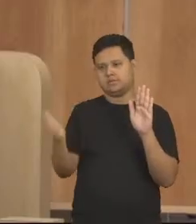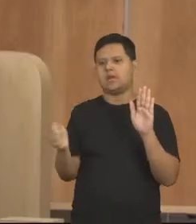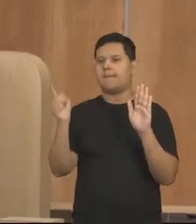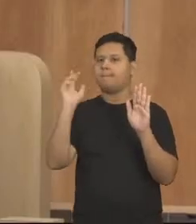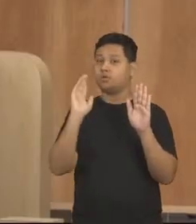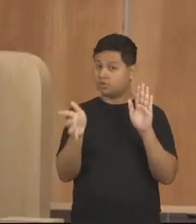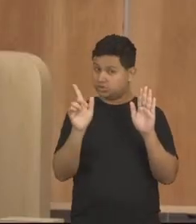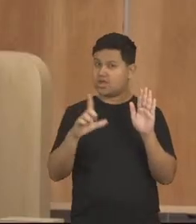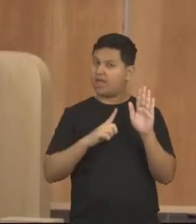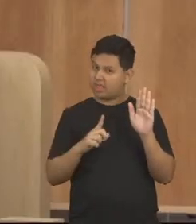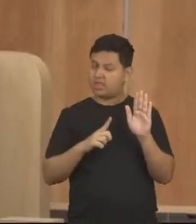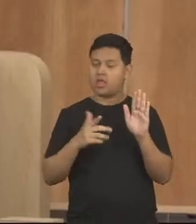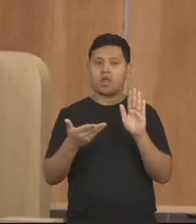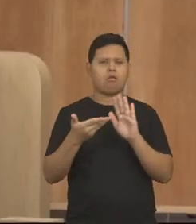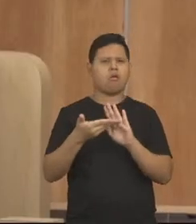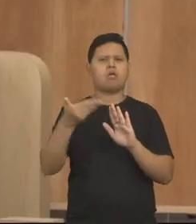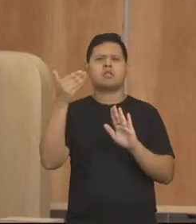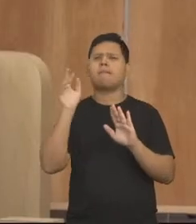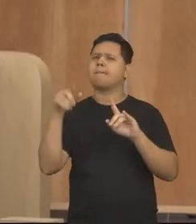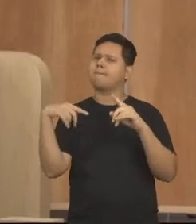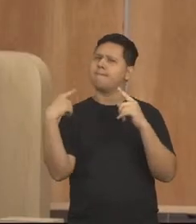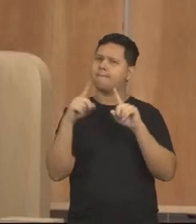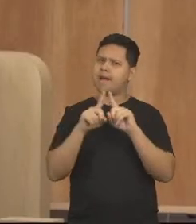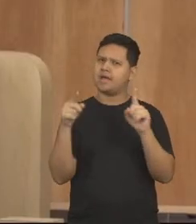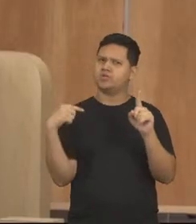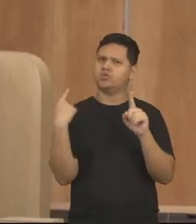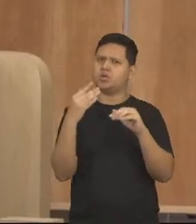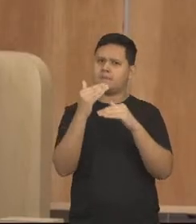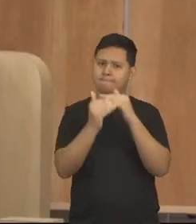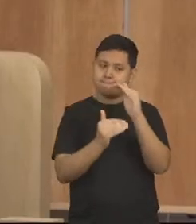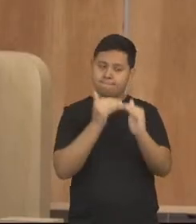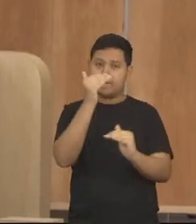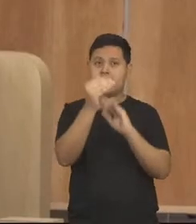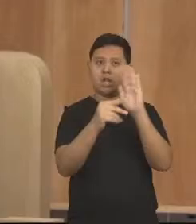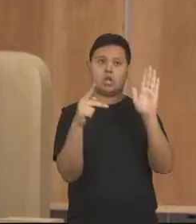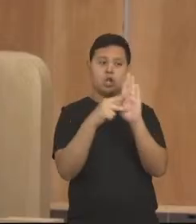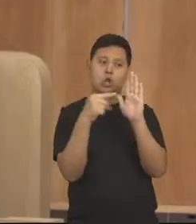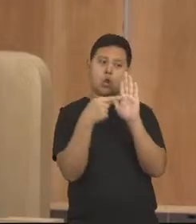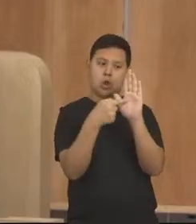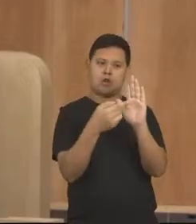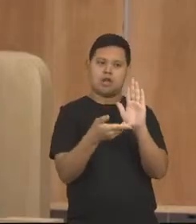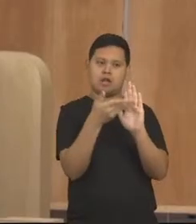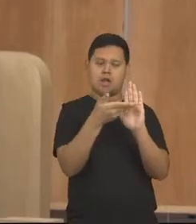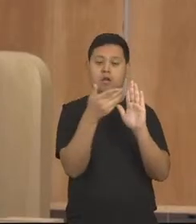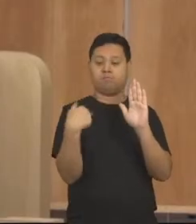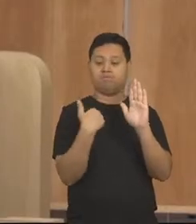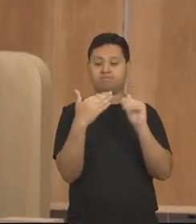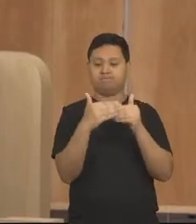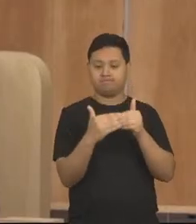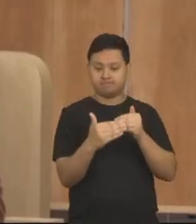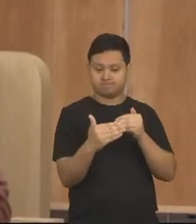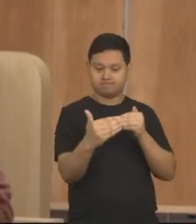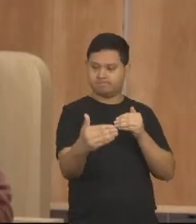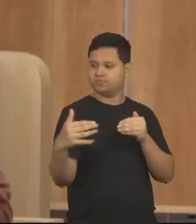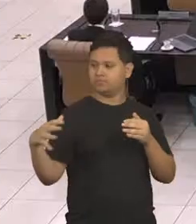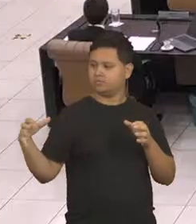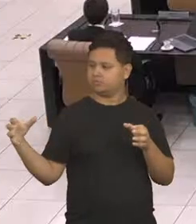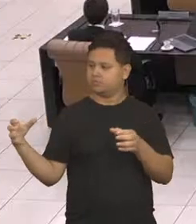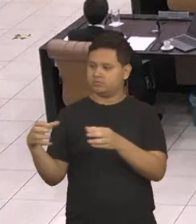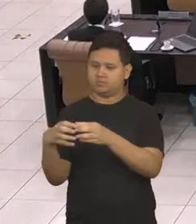já existia possibilidade, mas a gente está aprimorando e nós estamos estendendo as